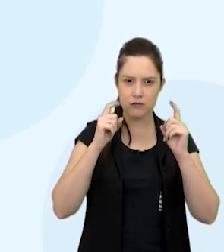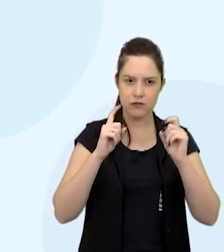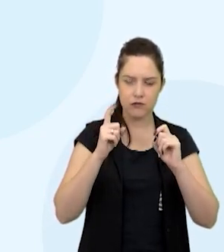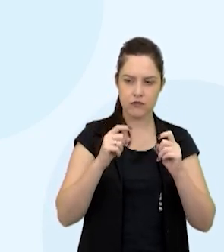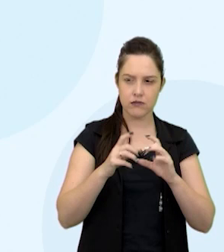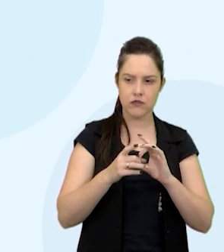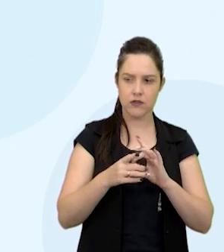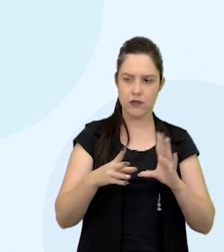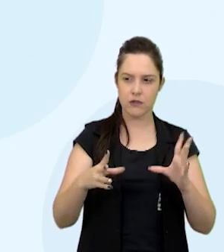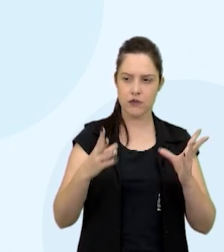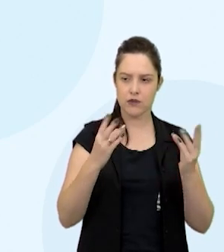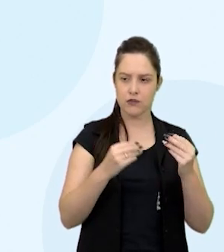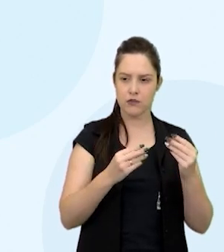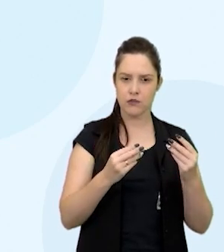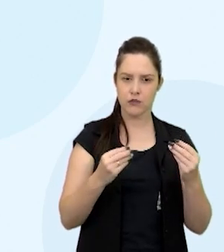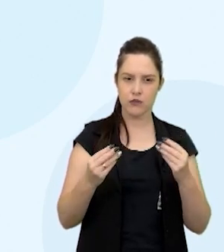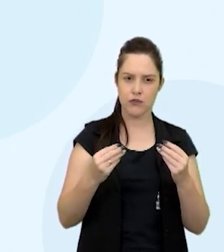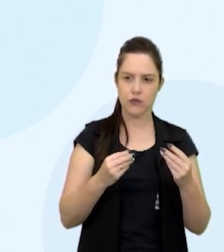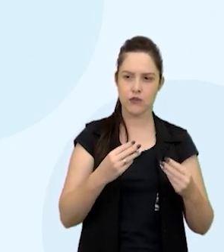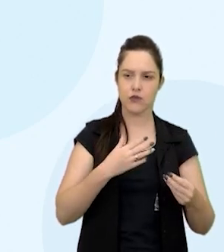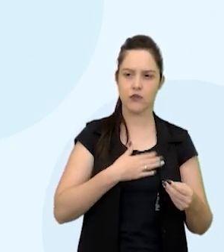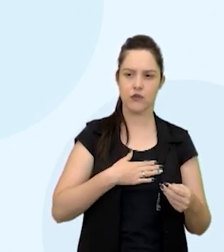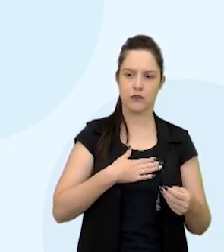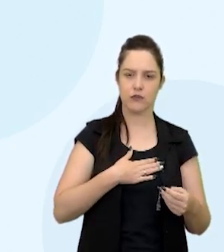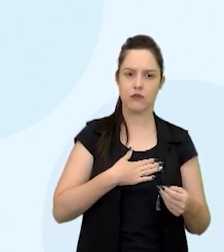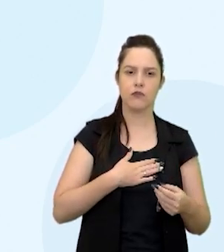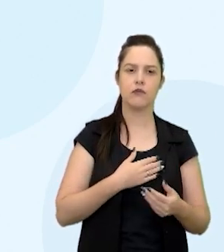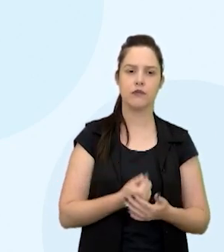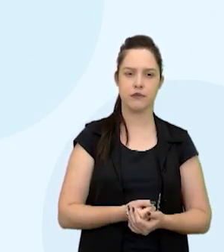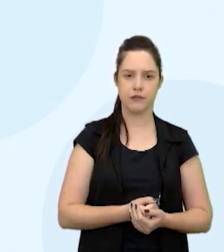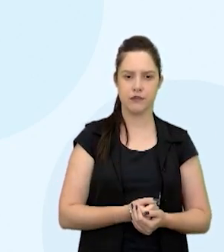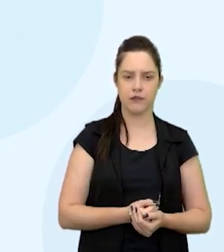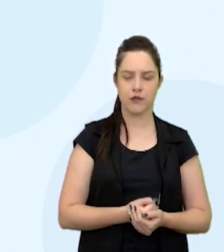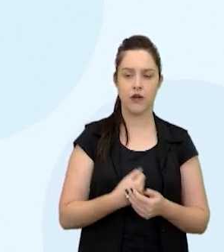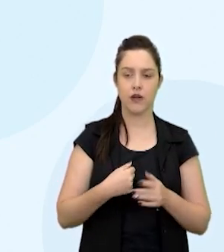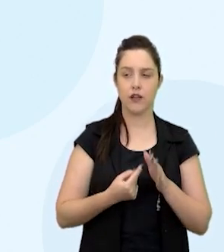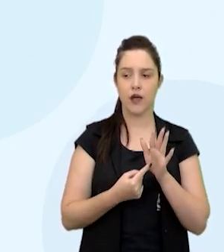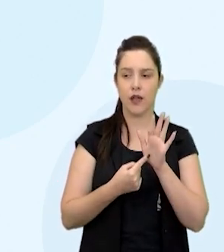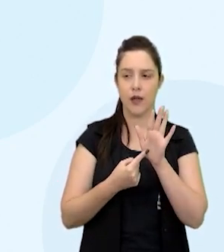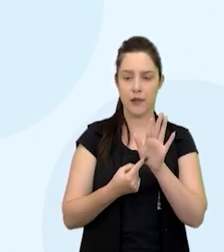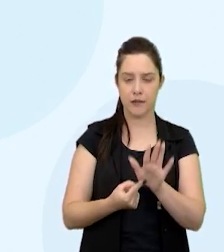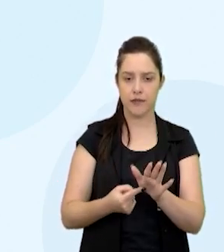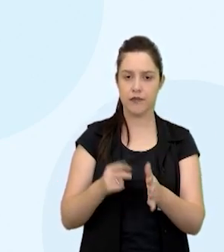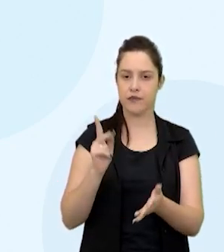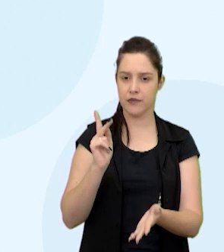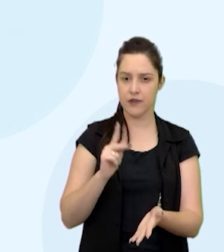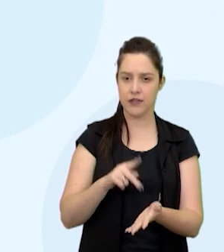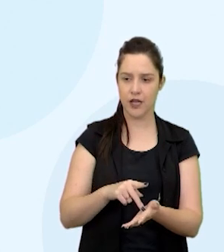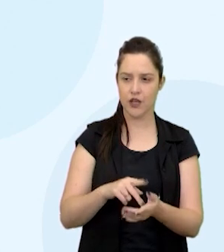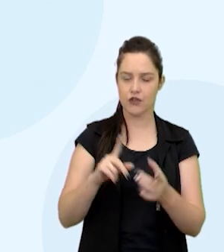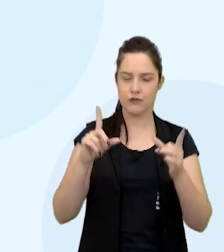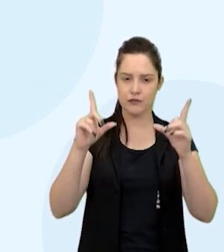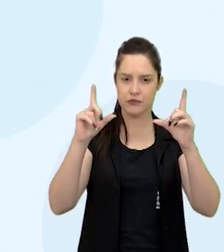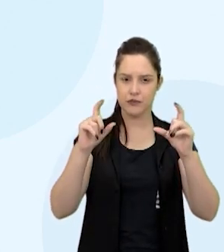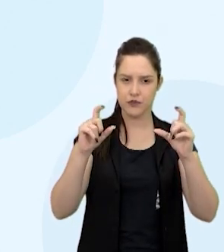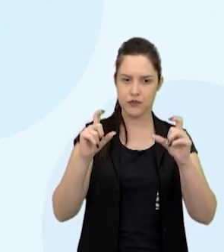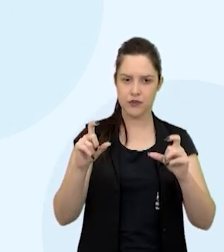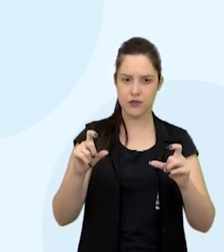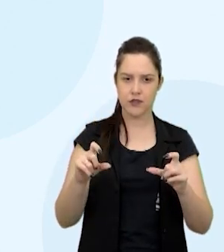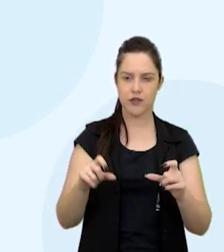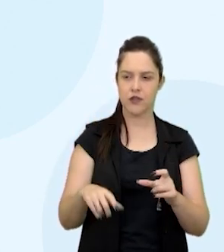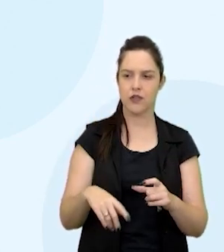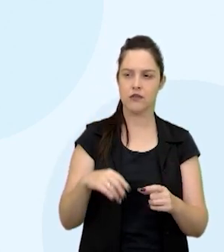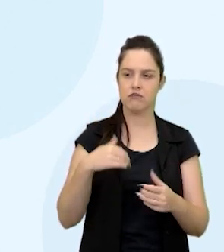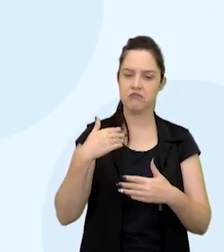muitas interpretações, a fotografia é uma criação de uma visão para interpretar a realidade. Para o fotógrafo, fotografar transcende